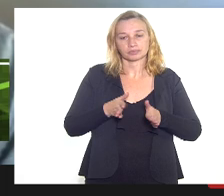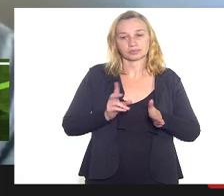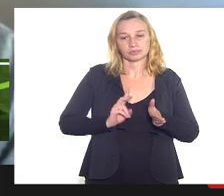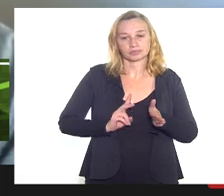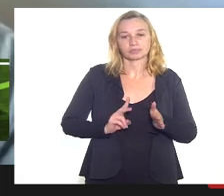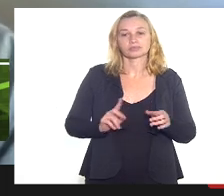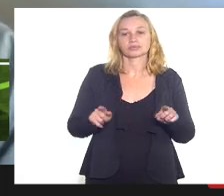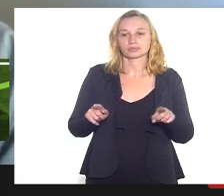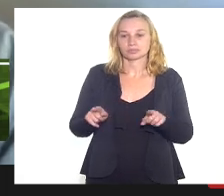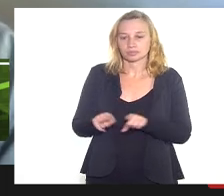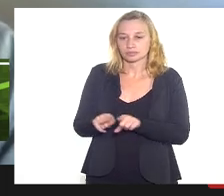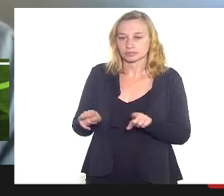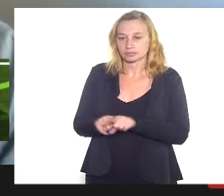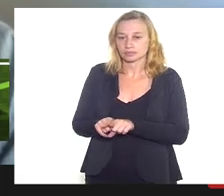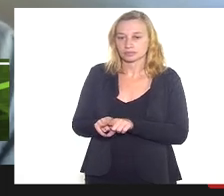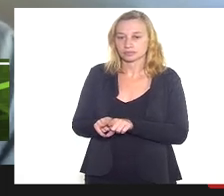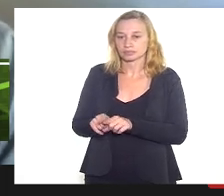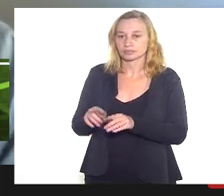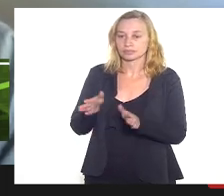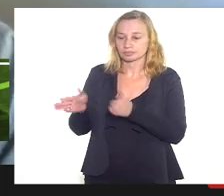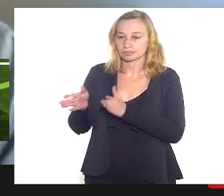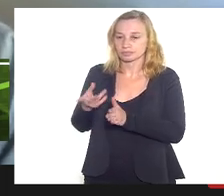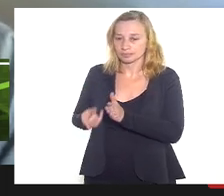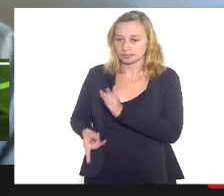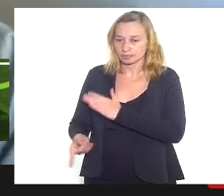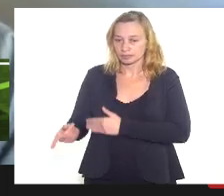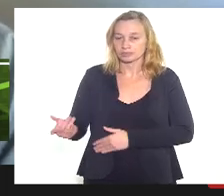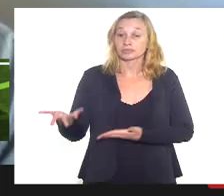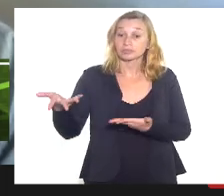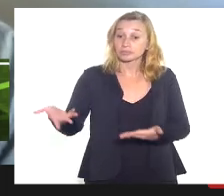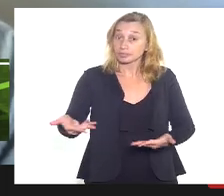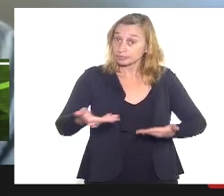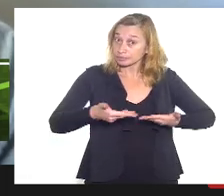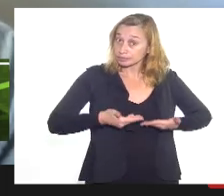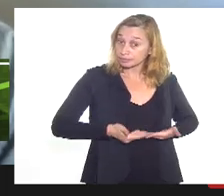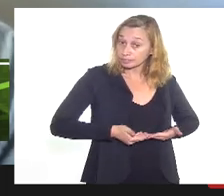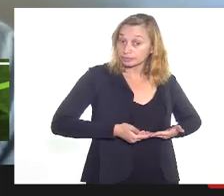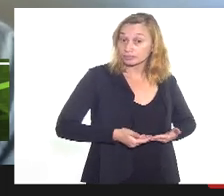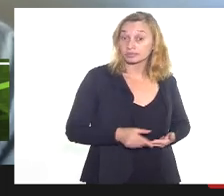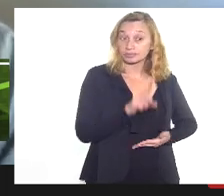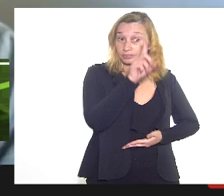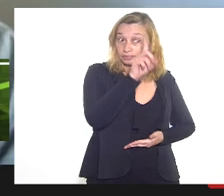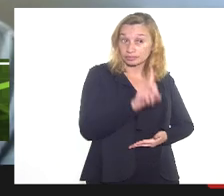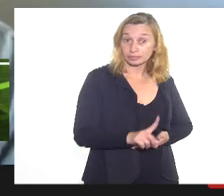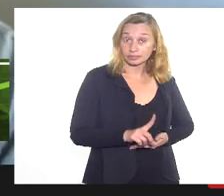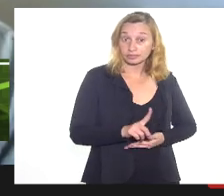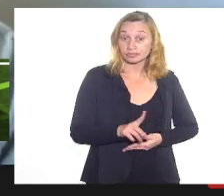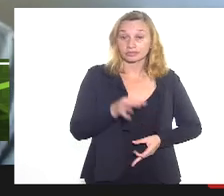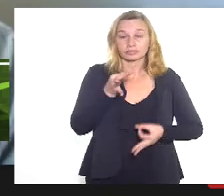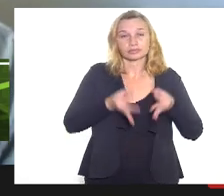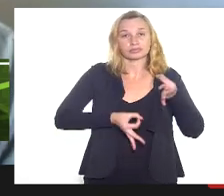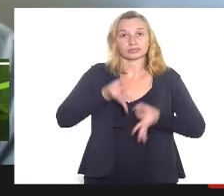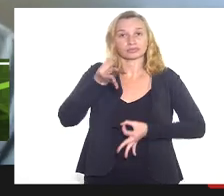permanente, né? E convidando os diretores